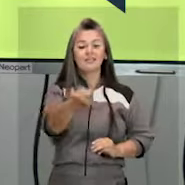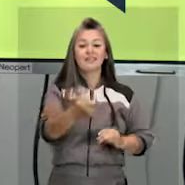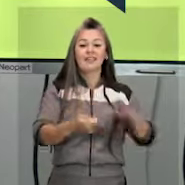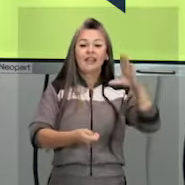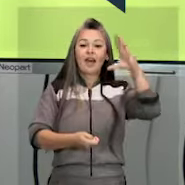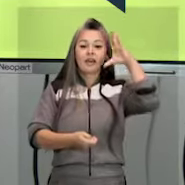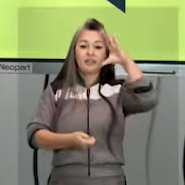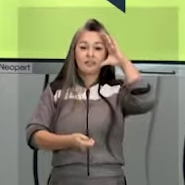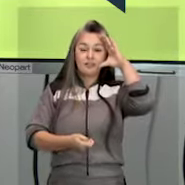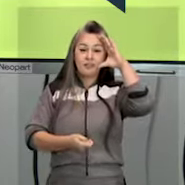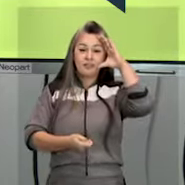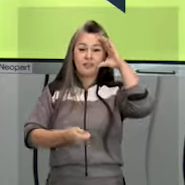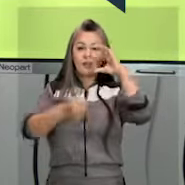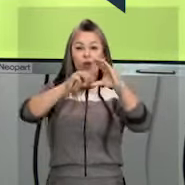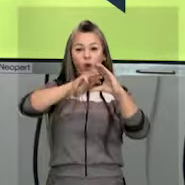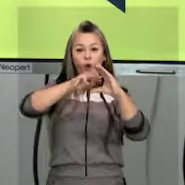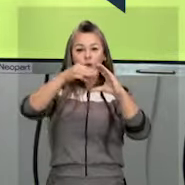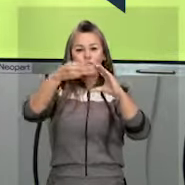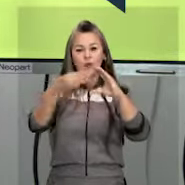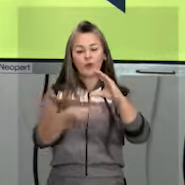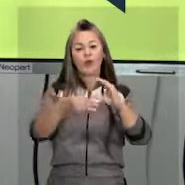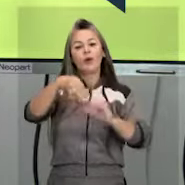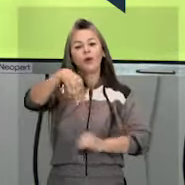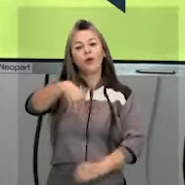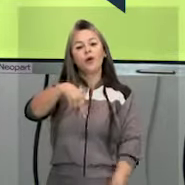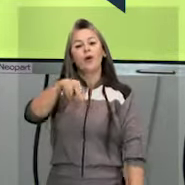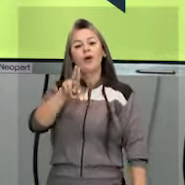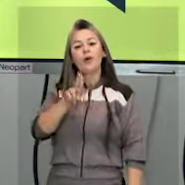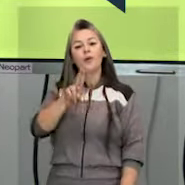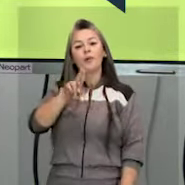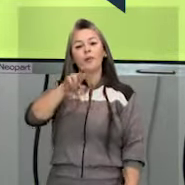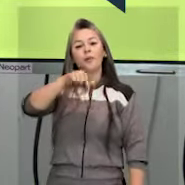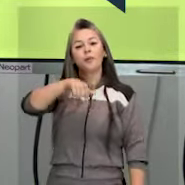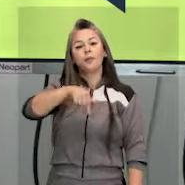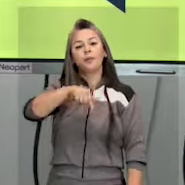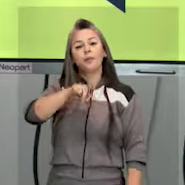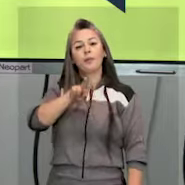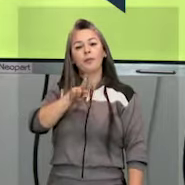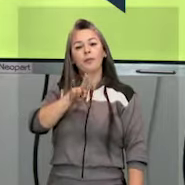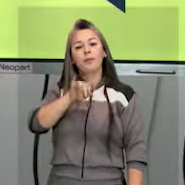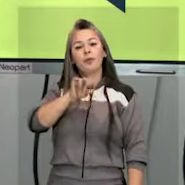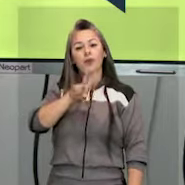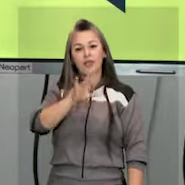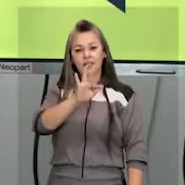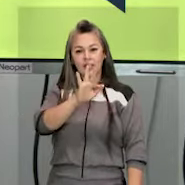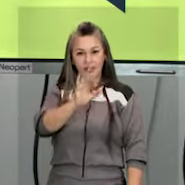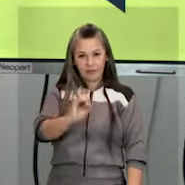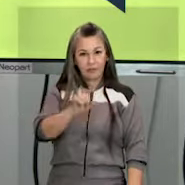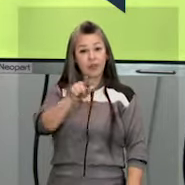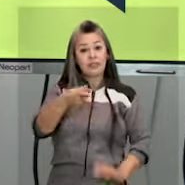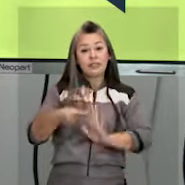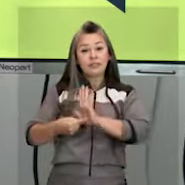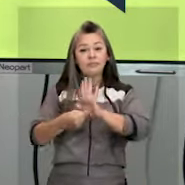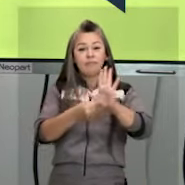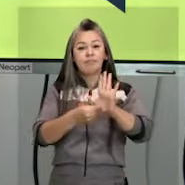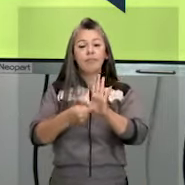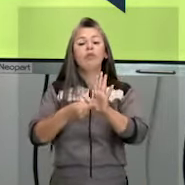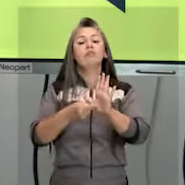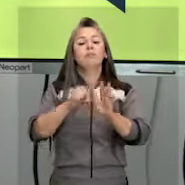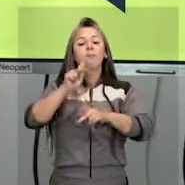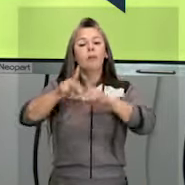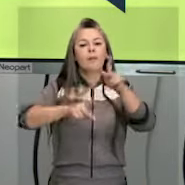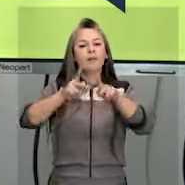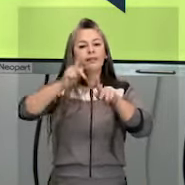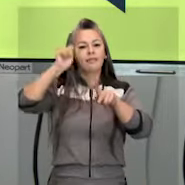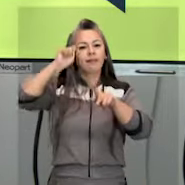a resistência até os dias de hoje dessa população que foi escravizada durante tanto tempo aqui no Brasil,